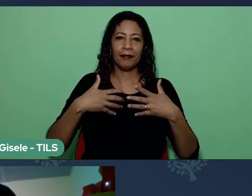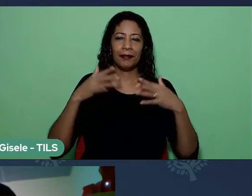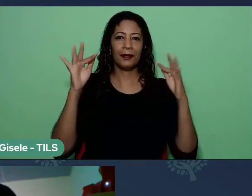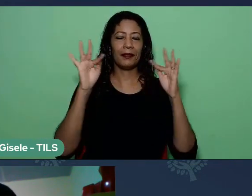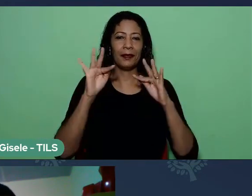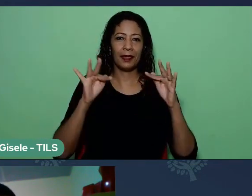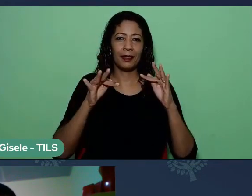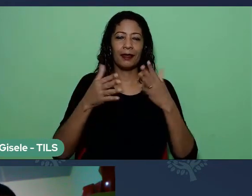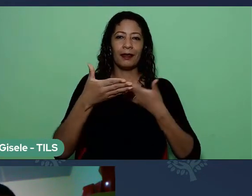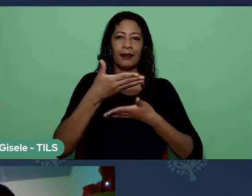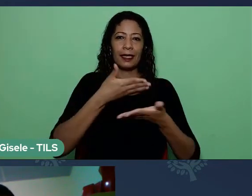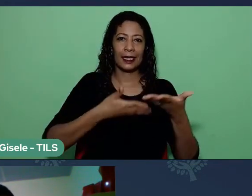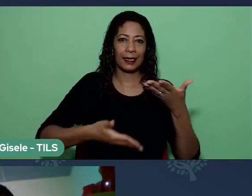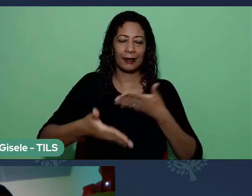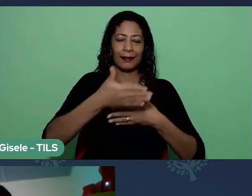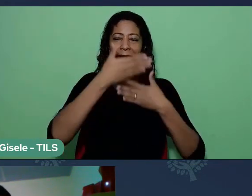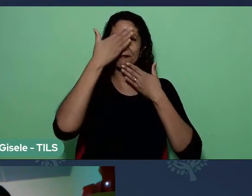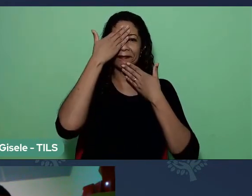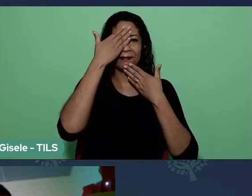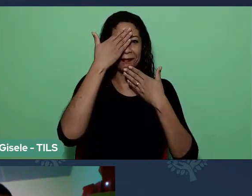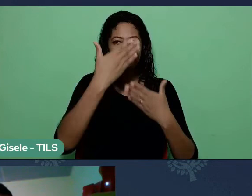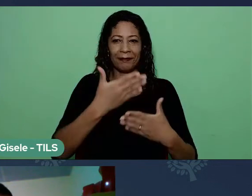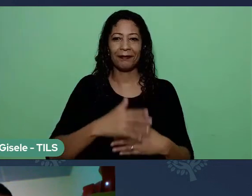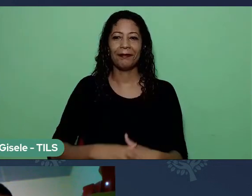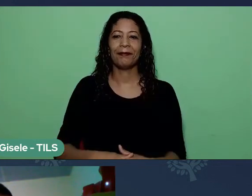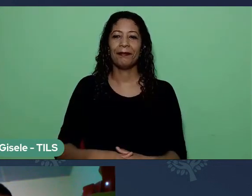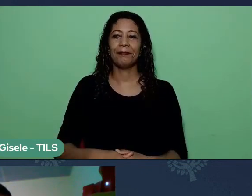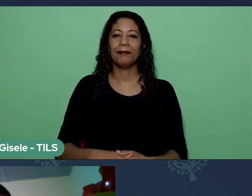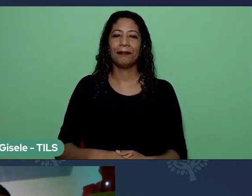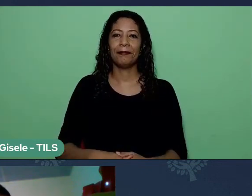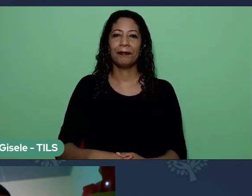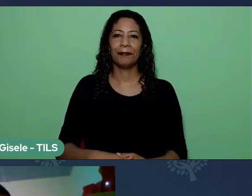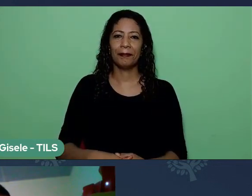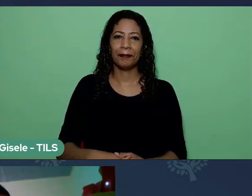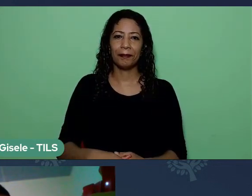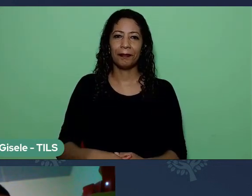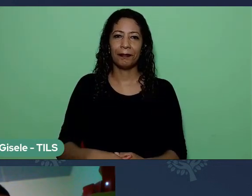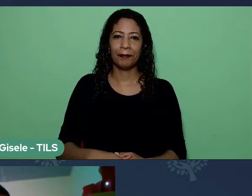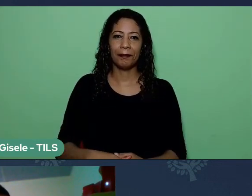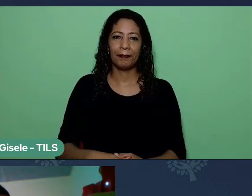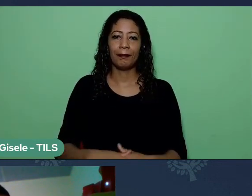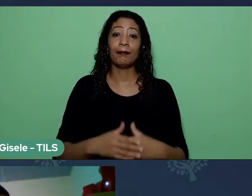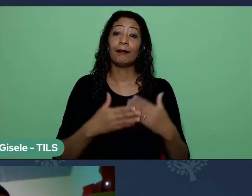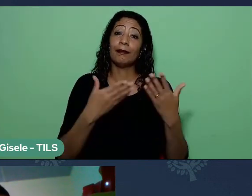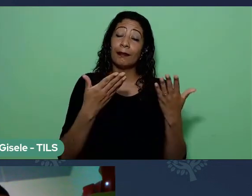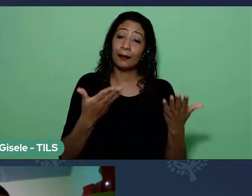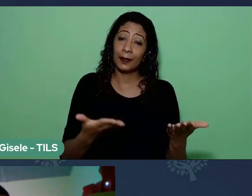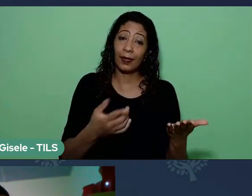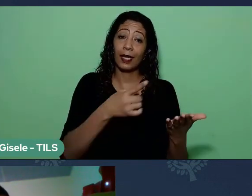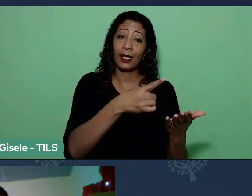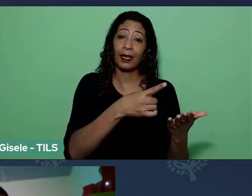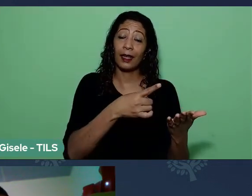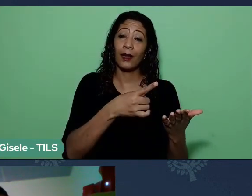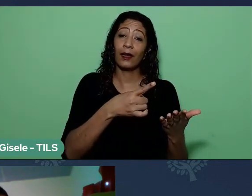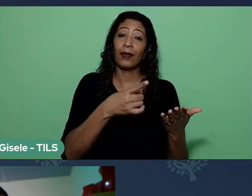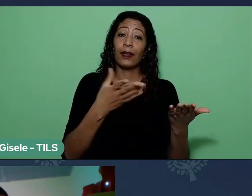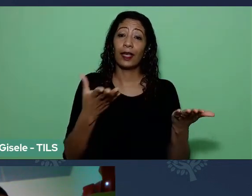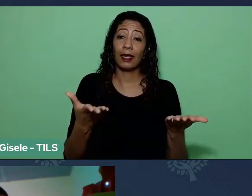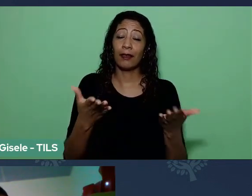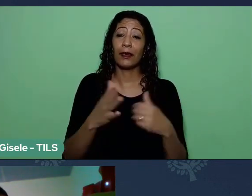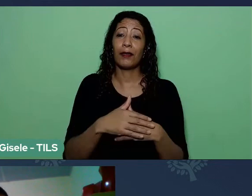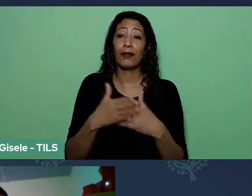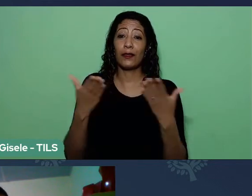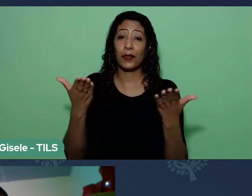para lhe agradecer. Muitíssimo obrigado. Ô, Vitor, eu vou que você seja o portador aí de viva voz, que nós estamos